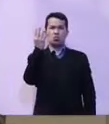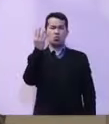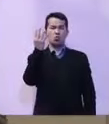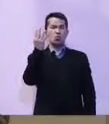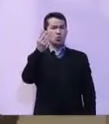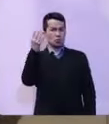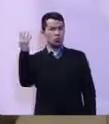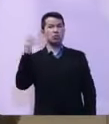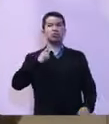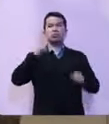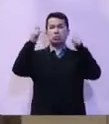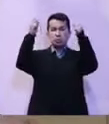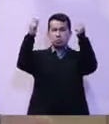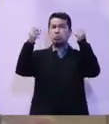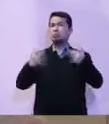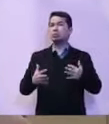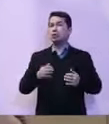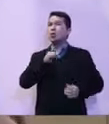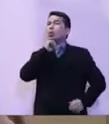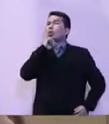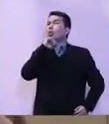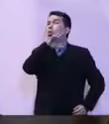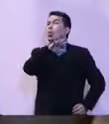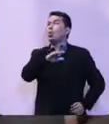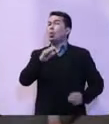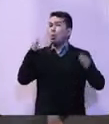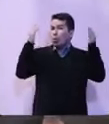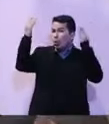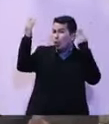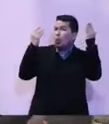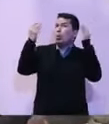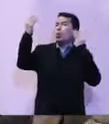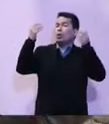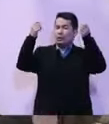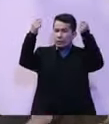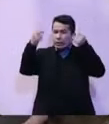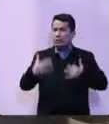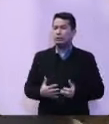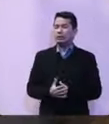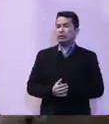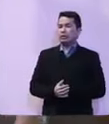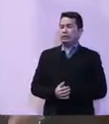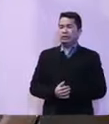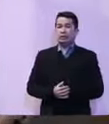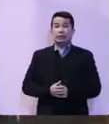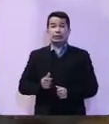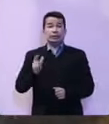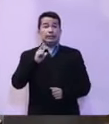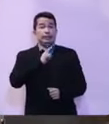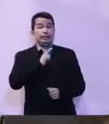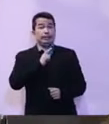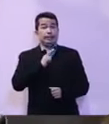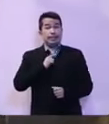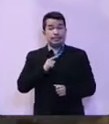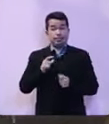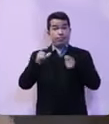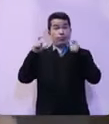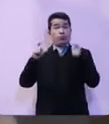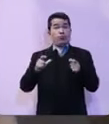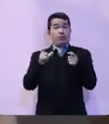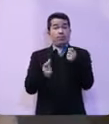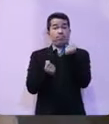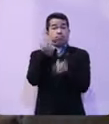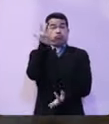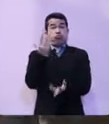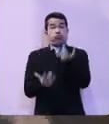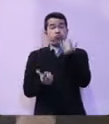horrível para falar da eternidade de sofrimento. E ele diz assim: ali os vermes que devoram não